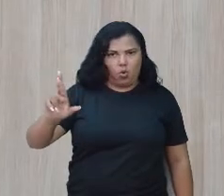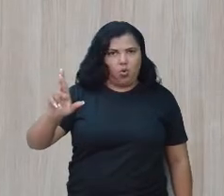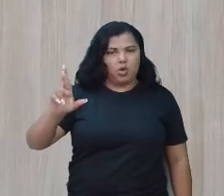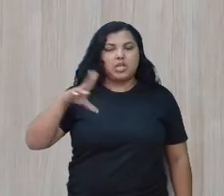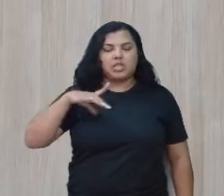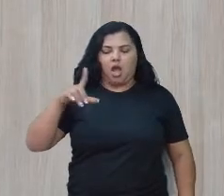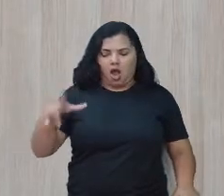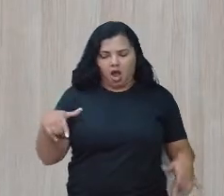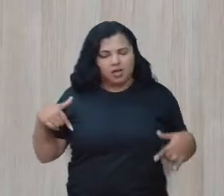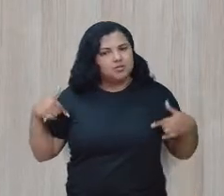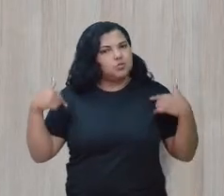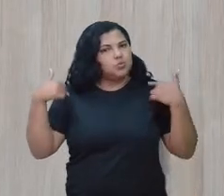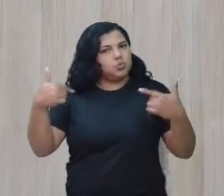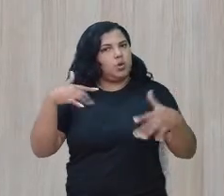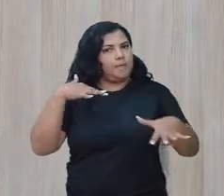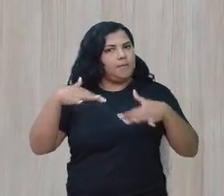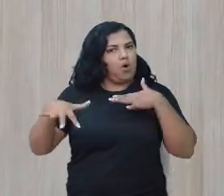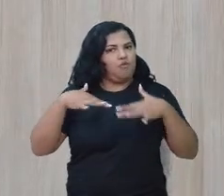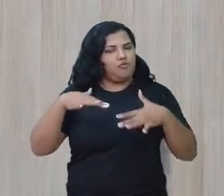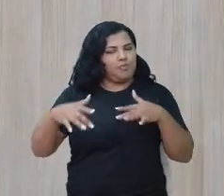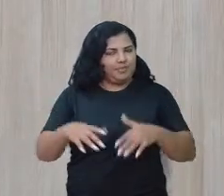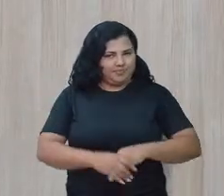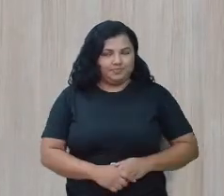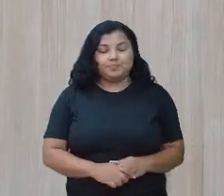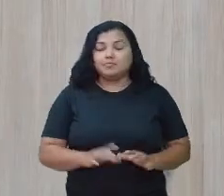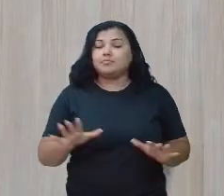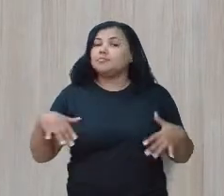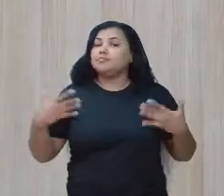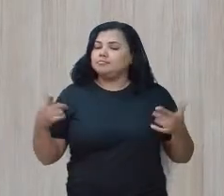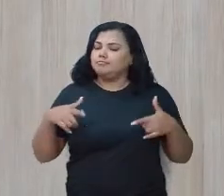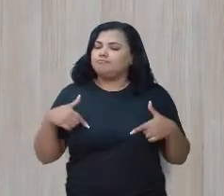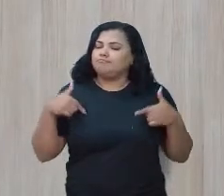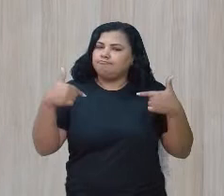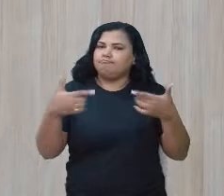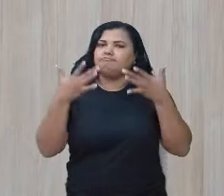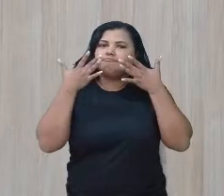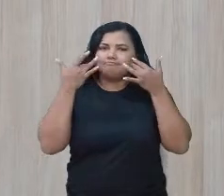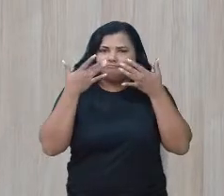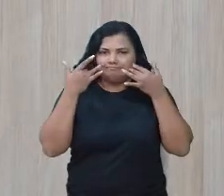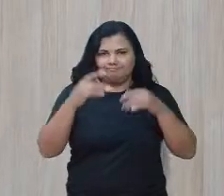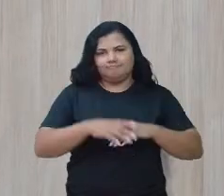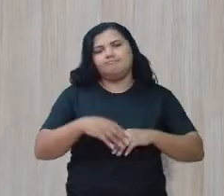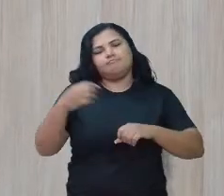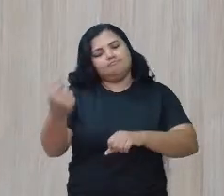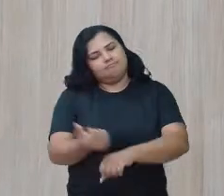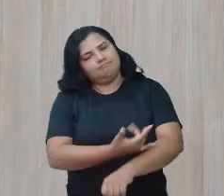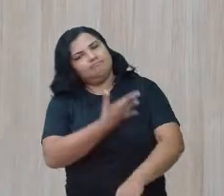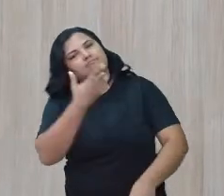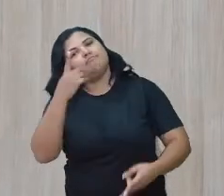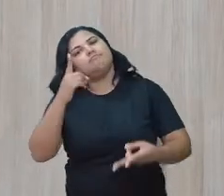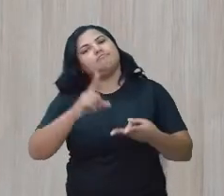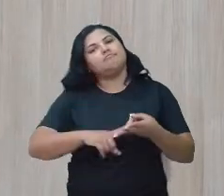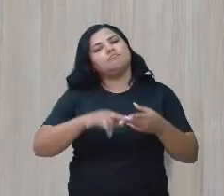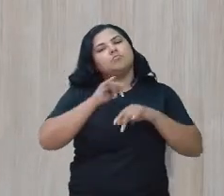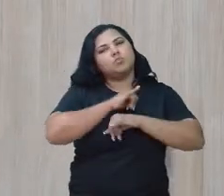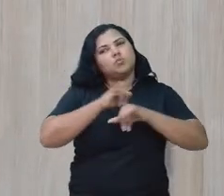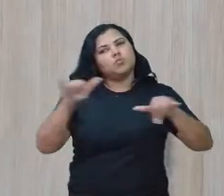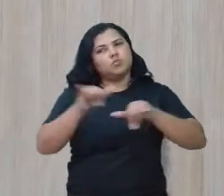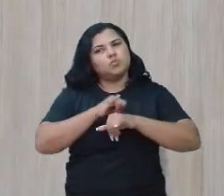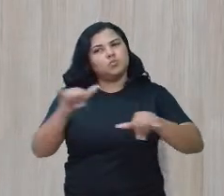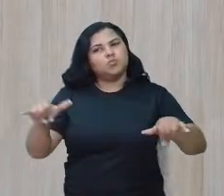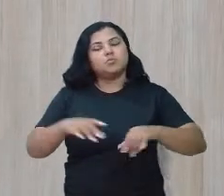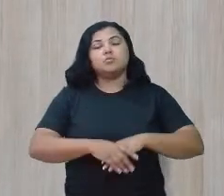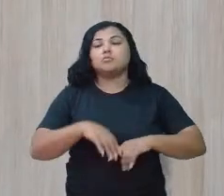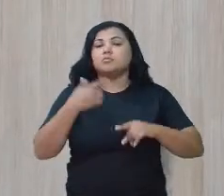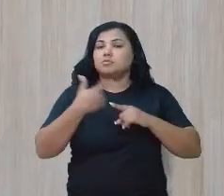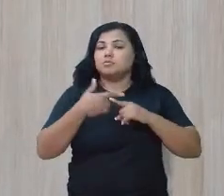age, que está em ação. Então, teatro é ação, né? É emoção, como eu disse, é informação,